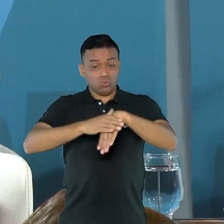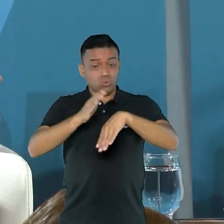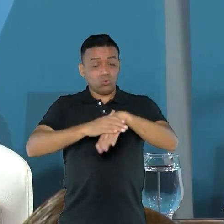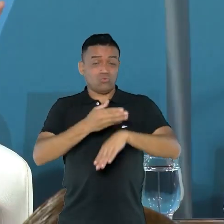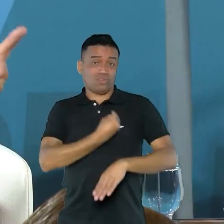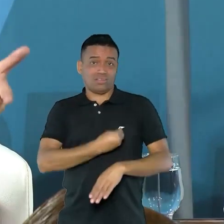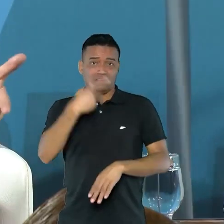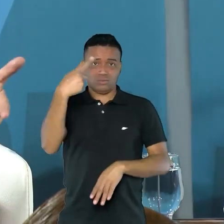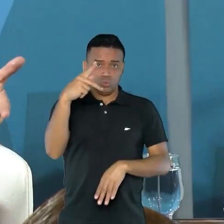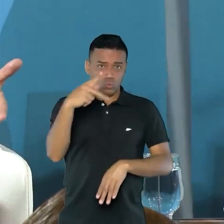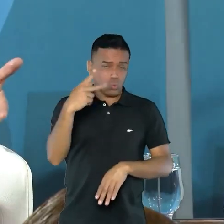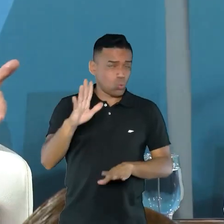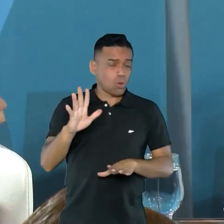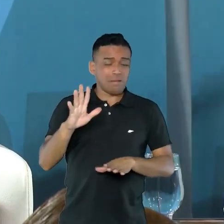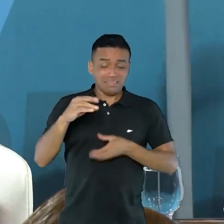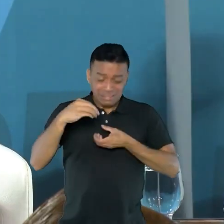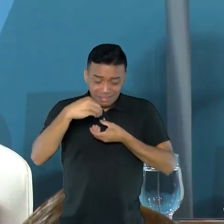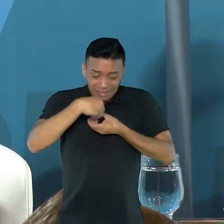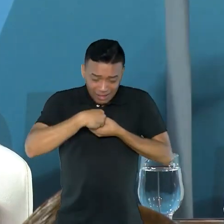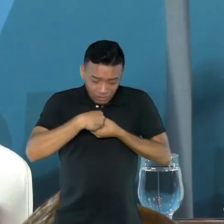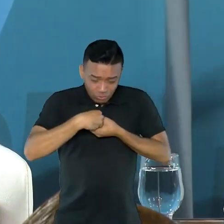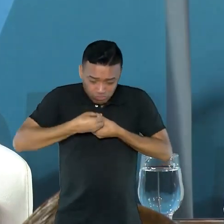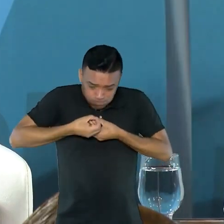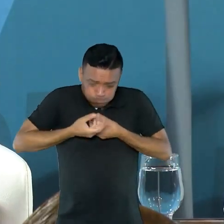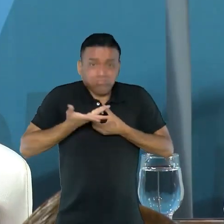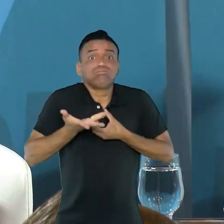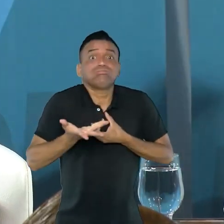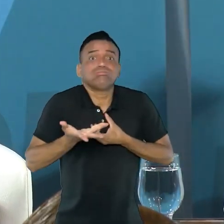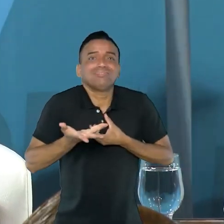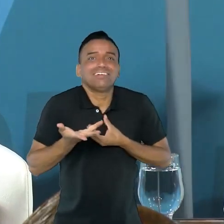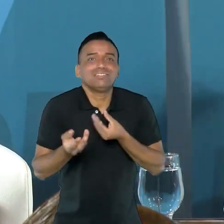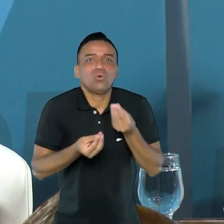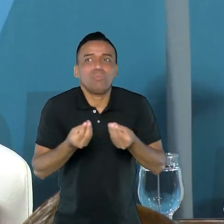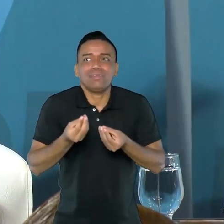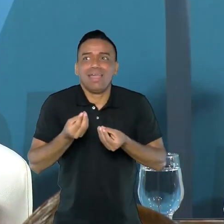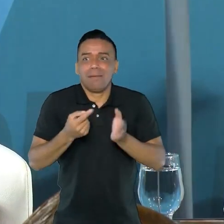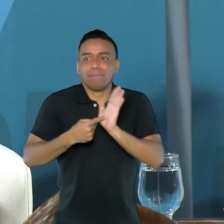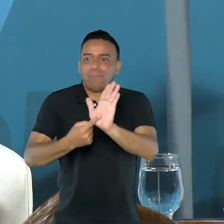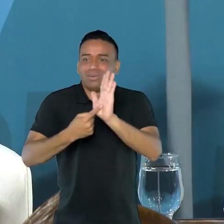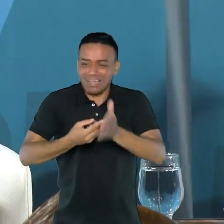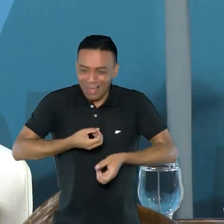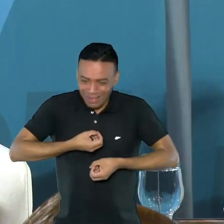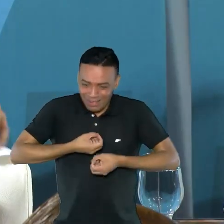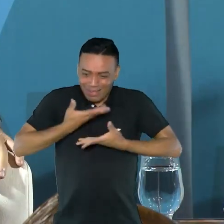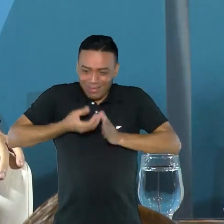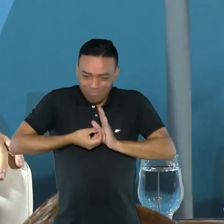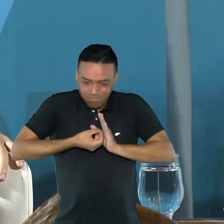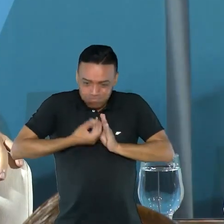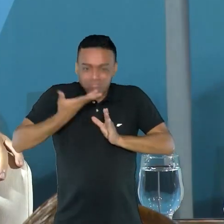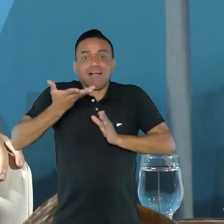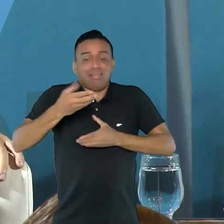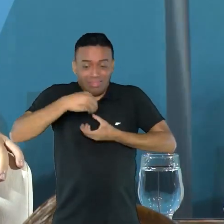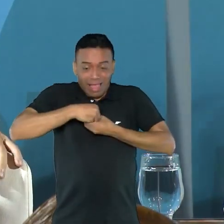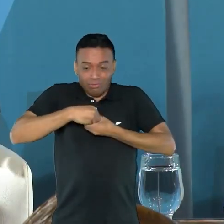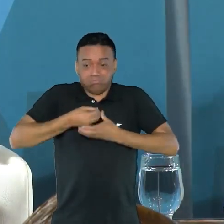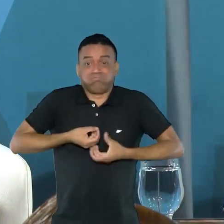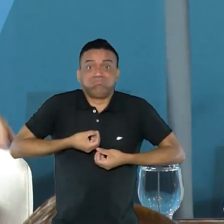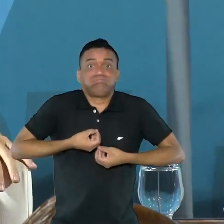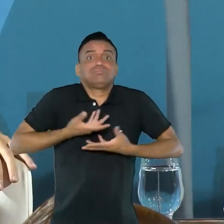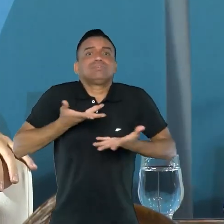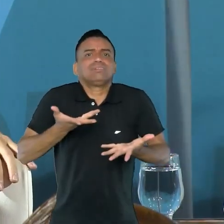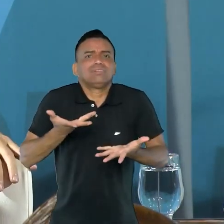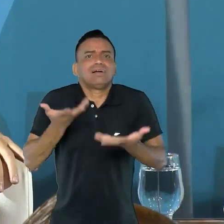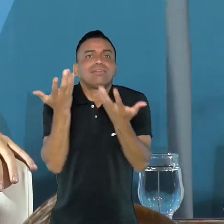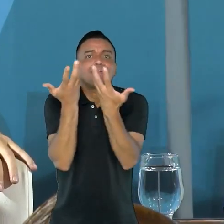que existem dentro de você. Como é que é se expor? Como é que é mostrar esse lado de dentro com